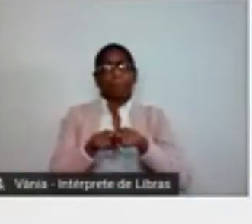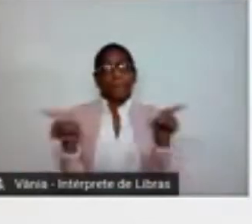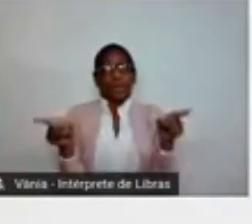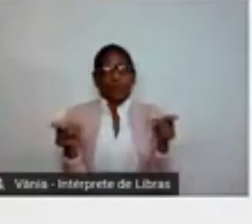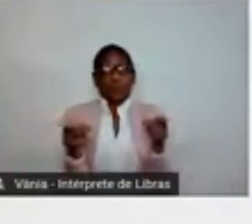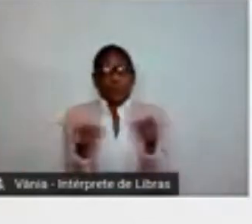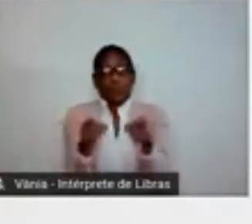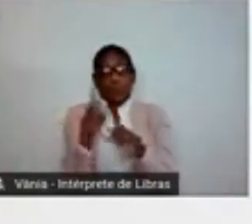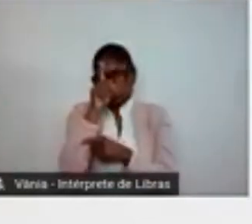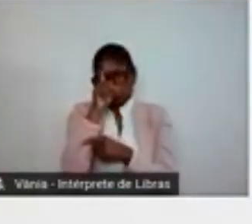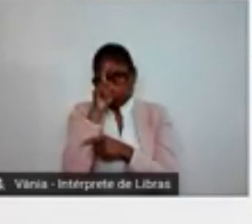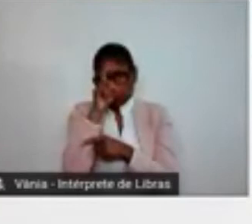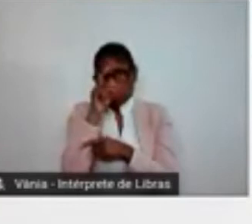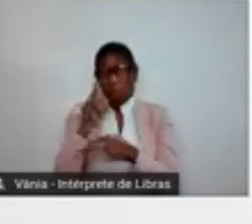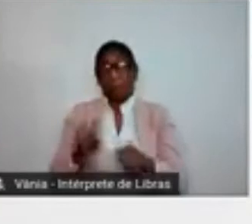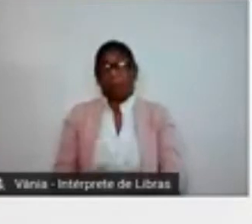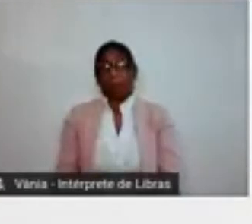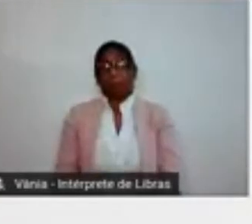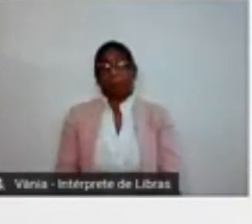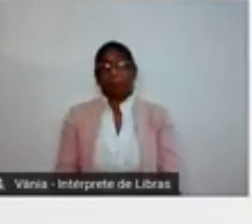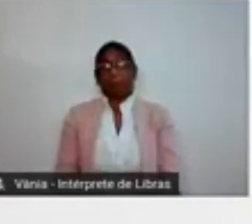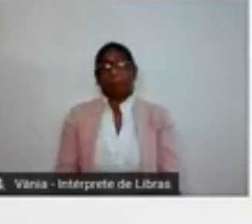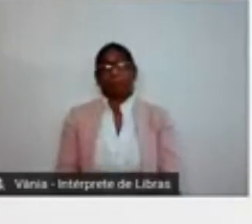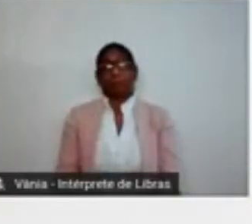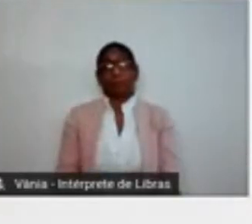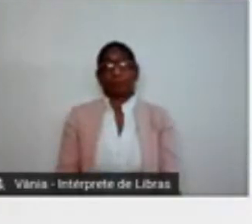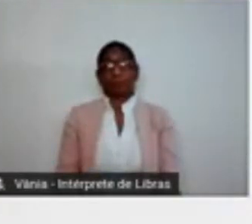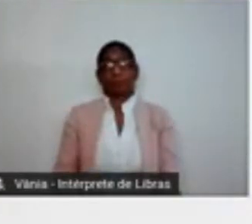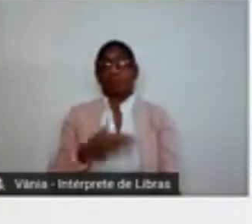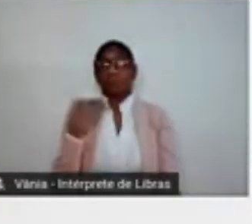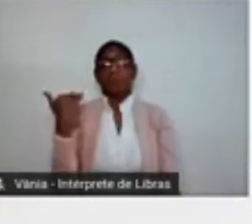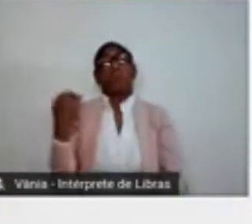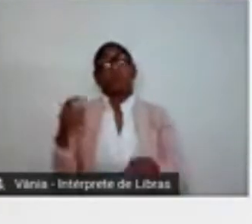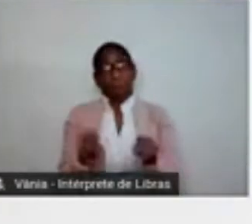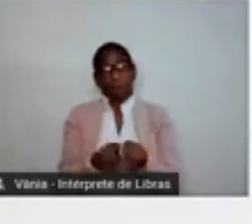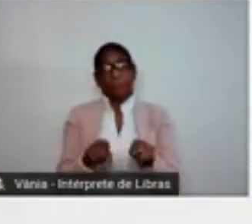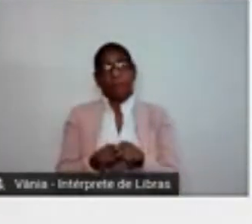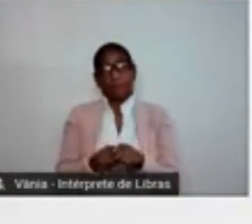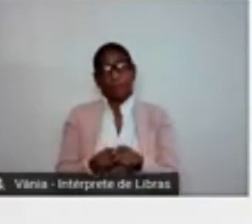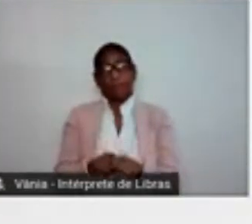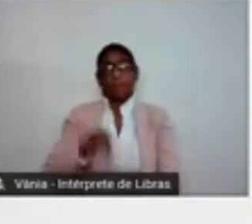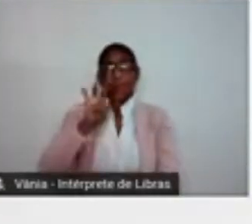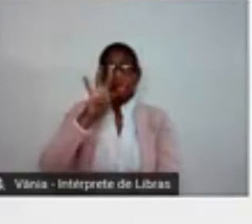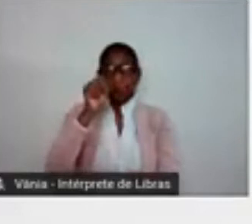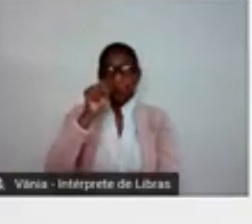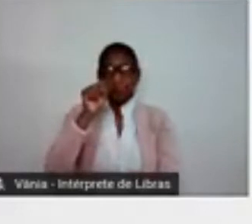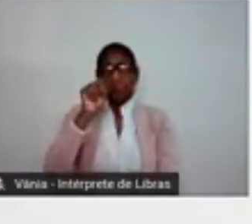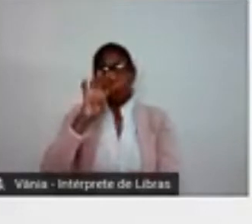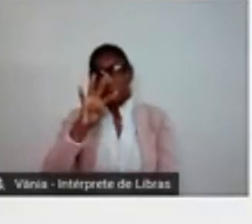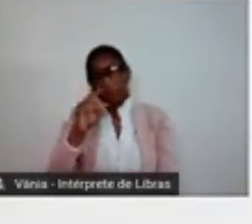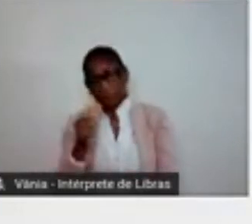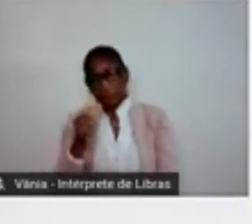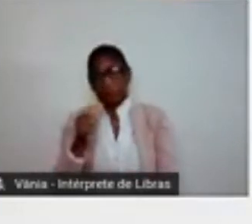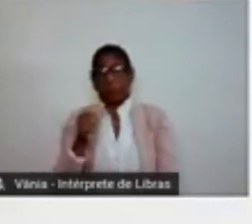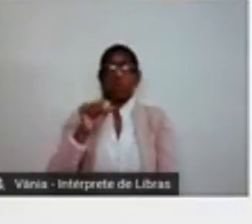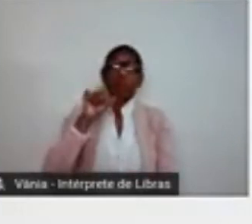de hospitalizações, mas uma redução. O número de óbitos caiu expressivamente, tinham sido 48, depois 46, foram